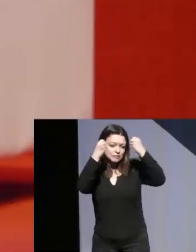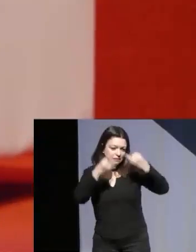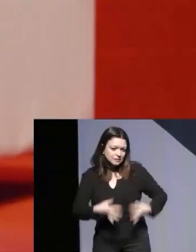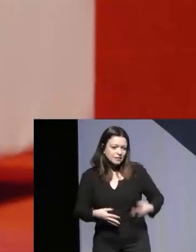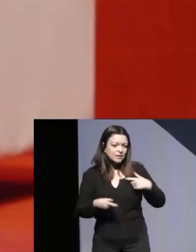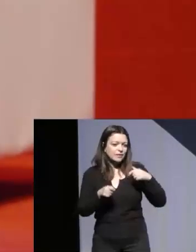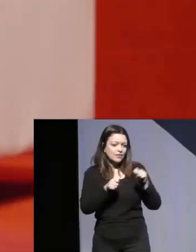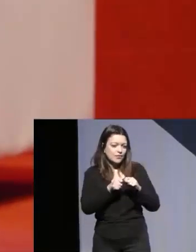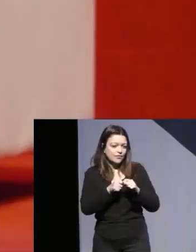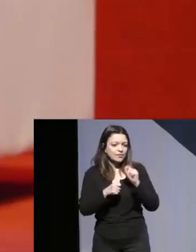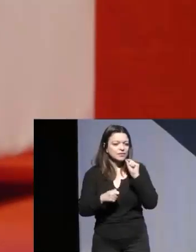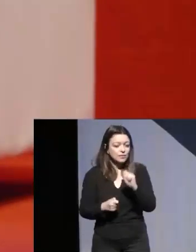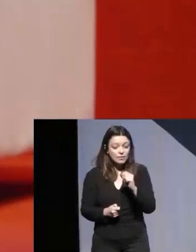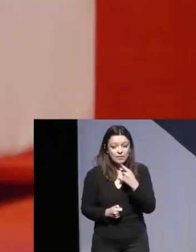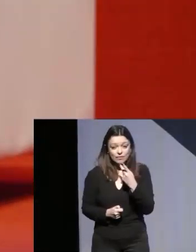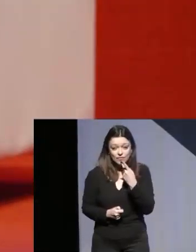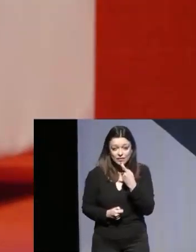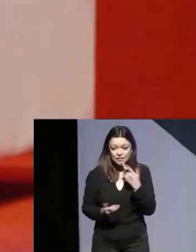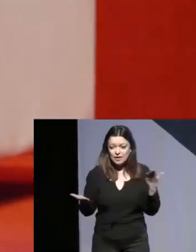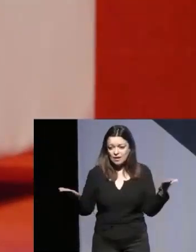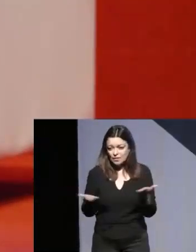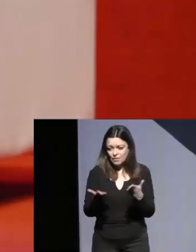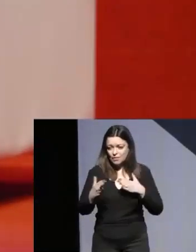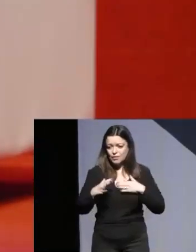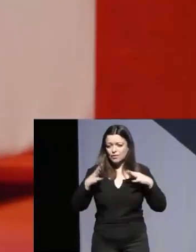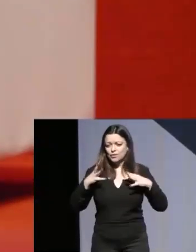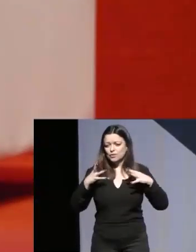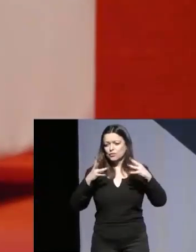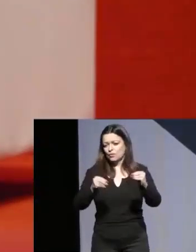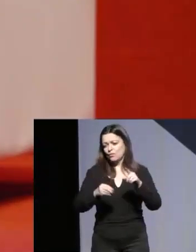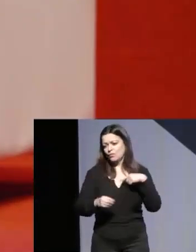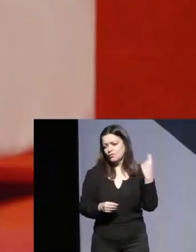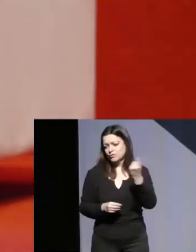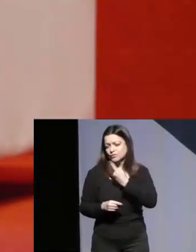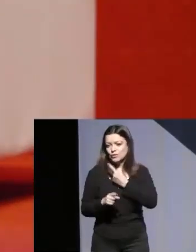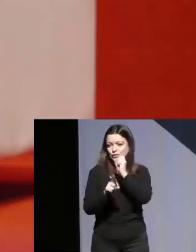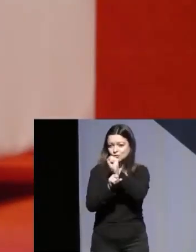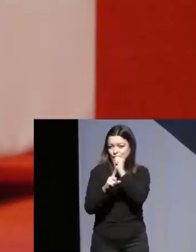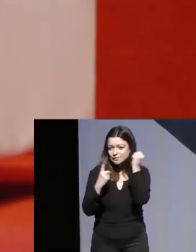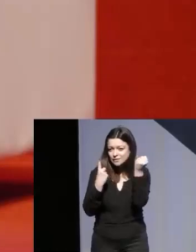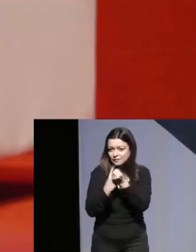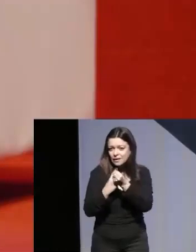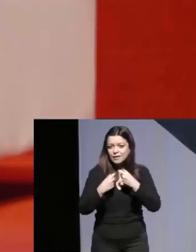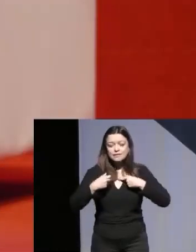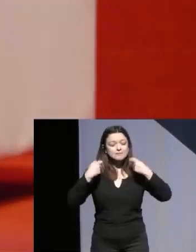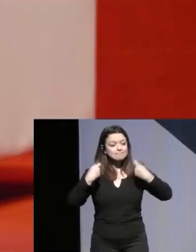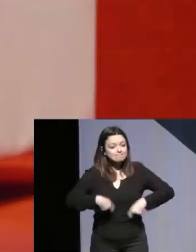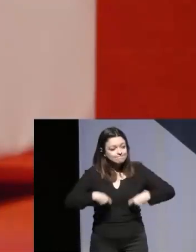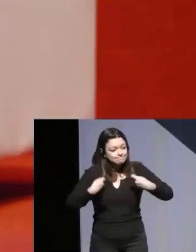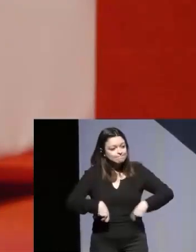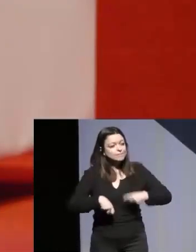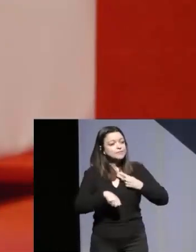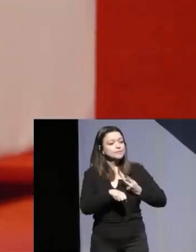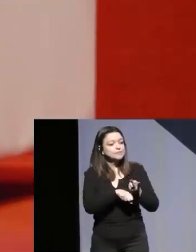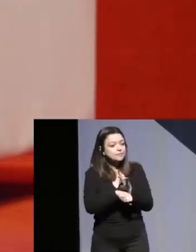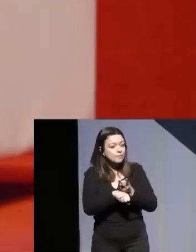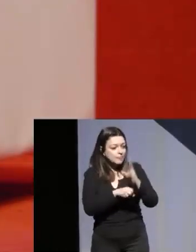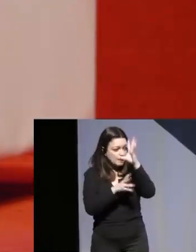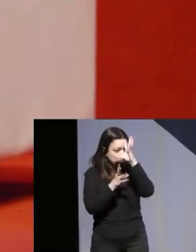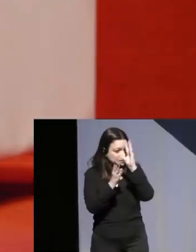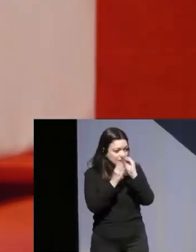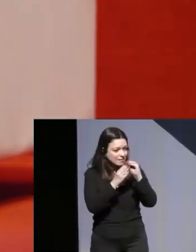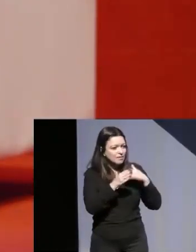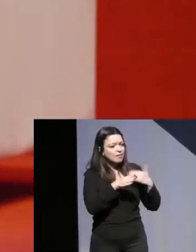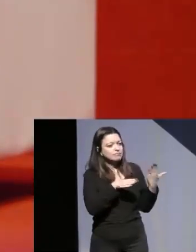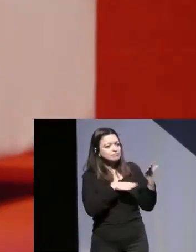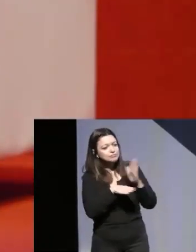da sociedade, procurarmos contribuir para que esses projetos de lei complementar sejam bons.